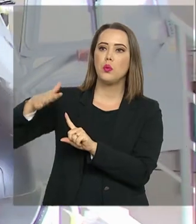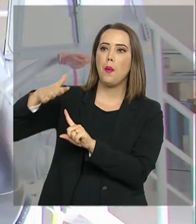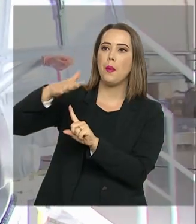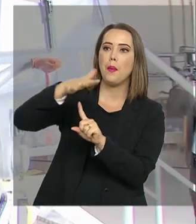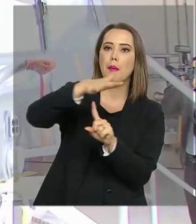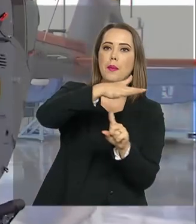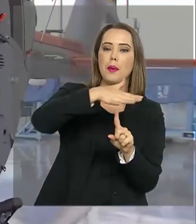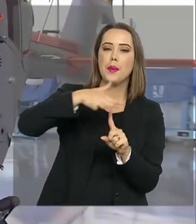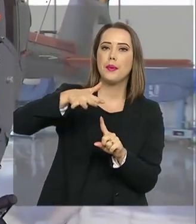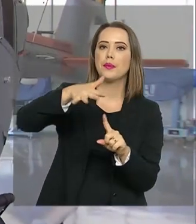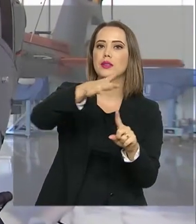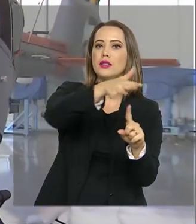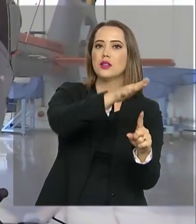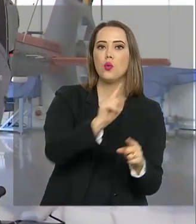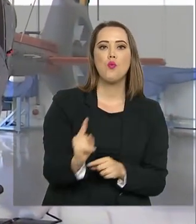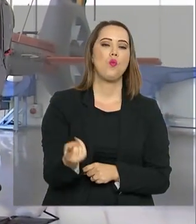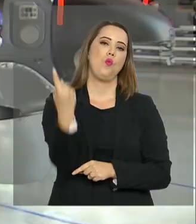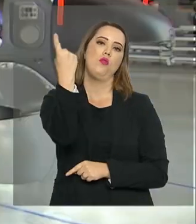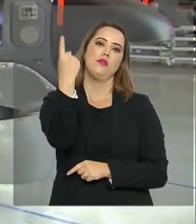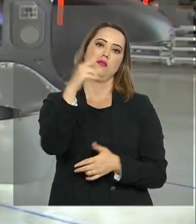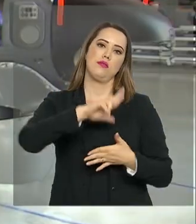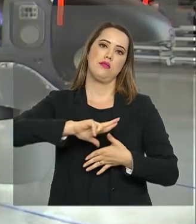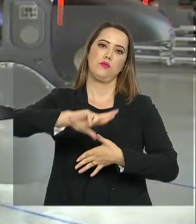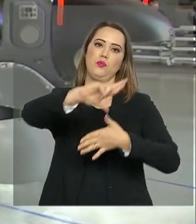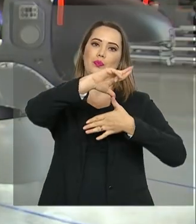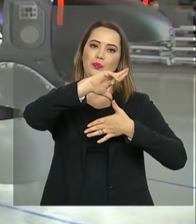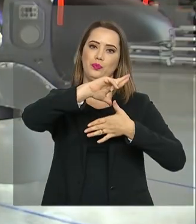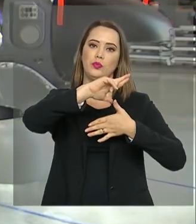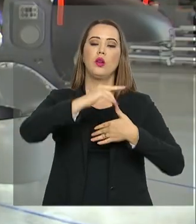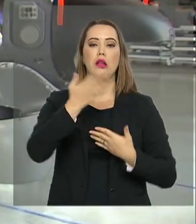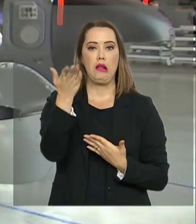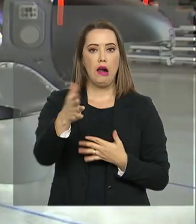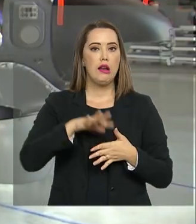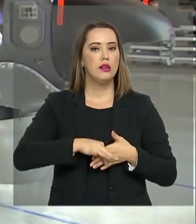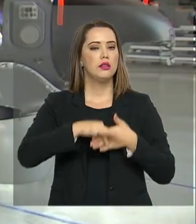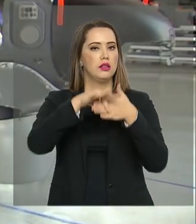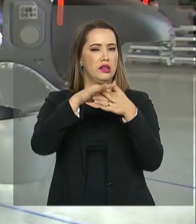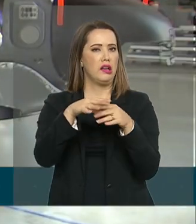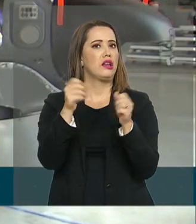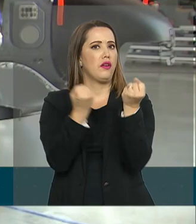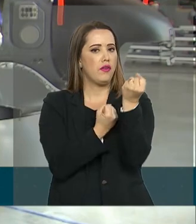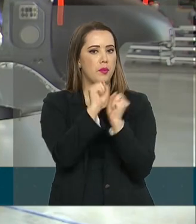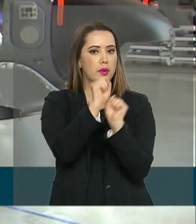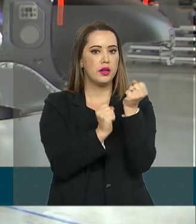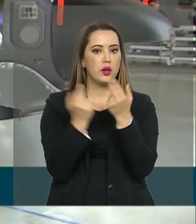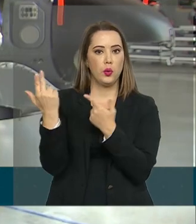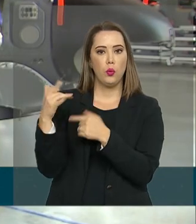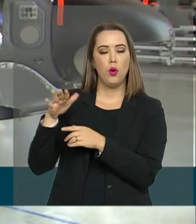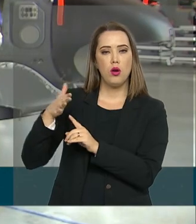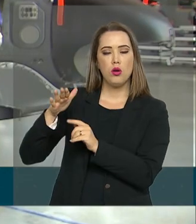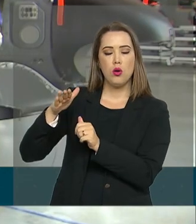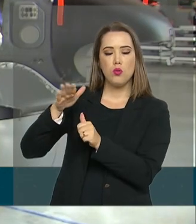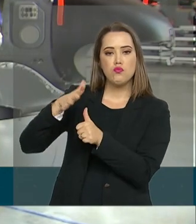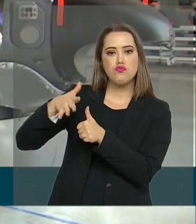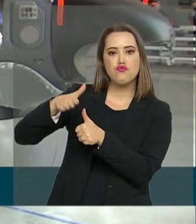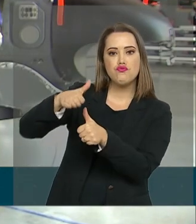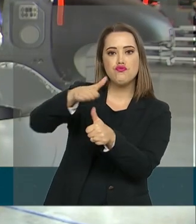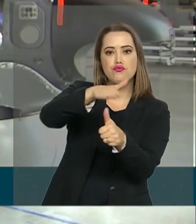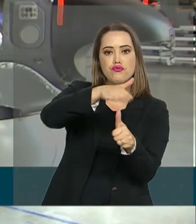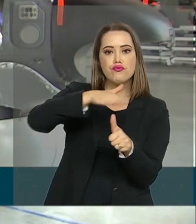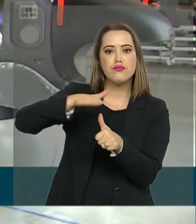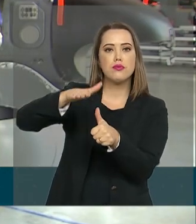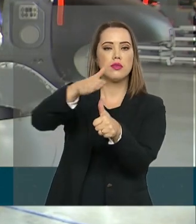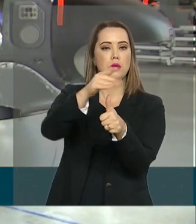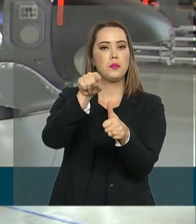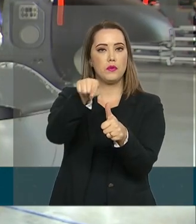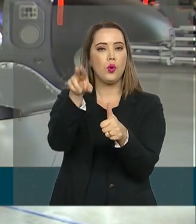Elibras, a única na América Latina. Líder no mercado, a empresa produz aeronaves como esta, a H225M, modelo